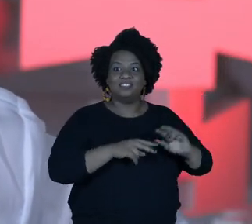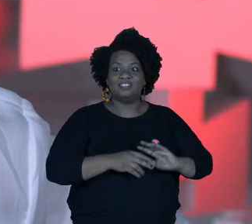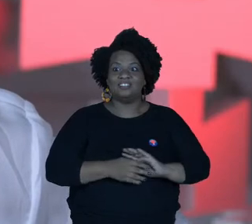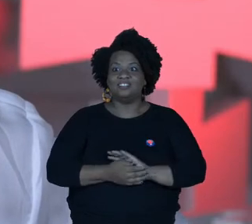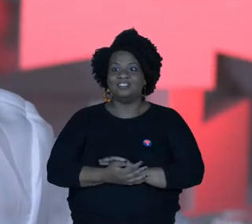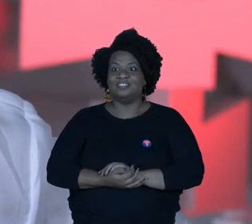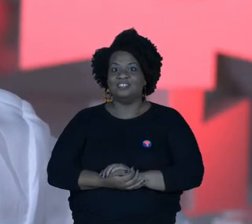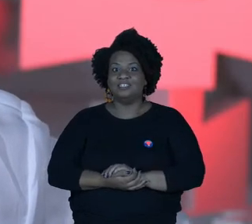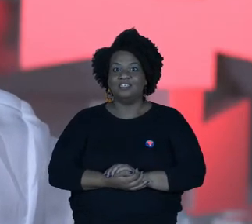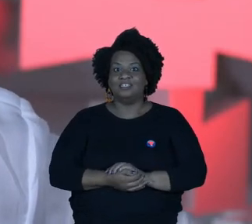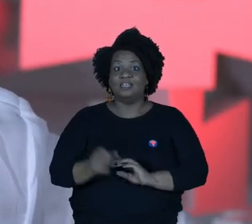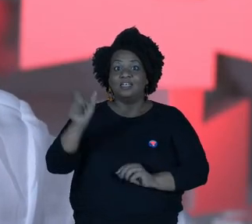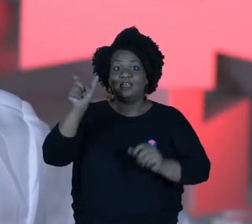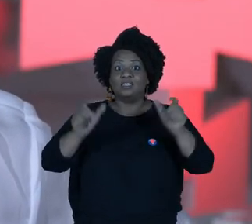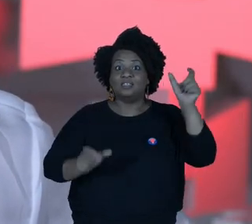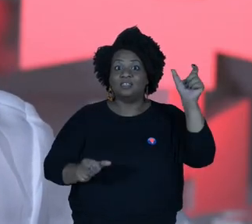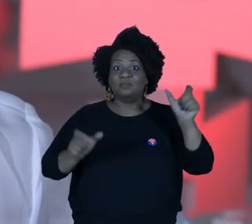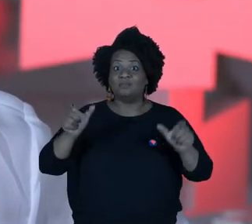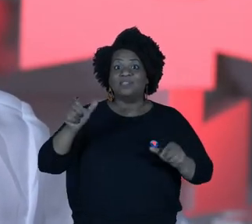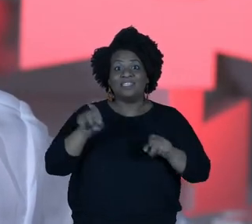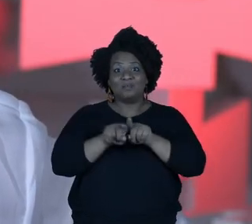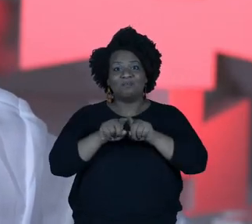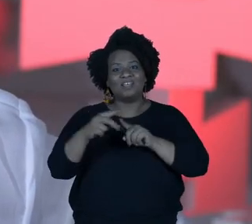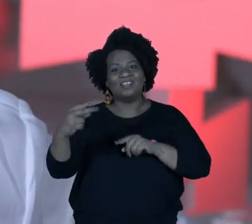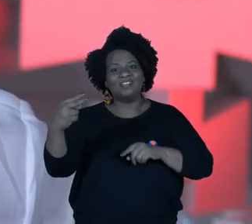Os personagens na frente também nos olham.